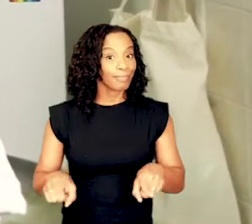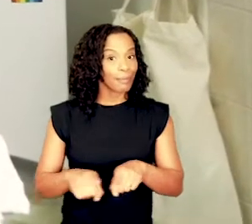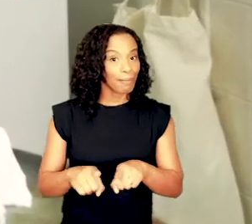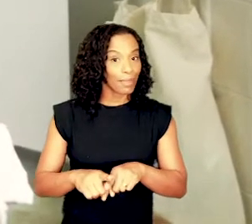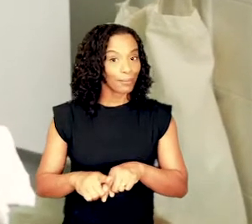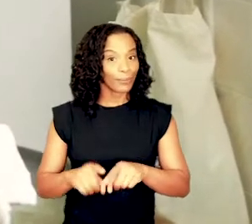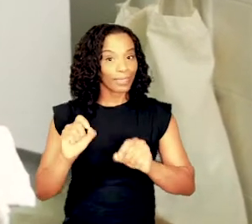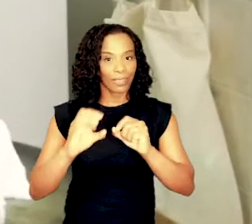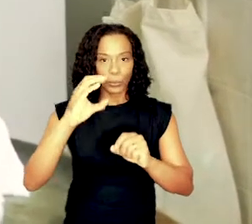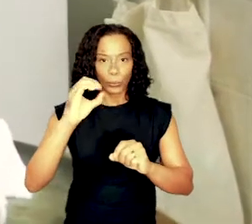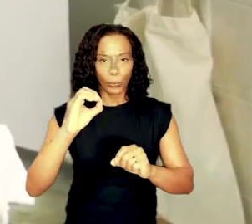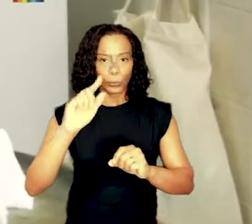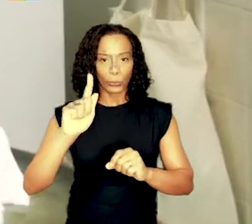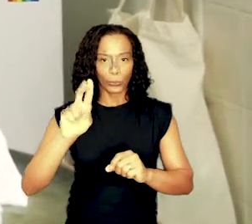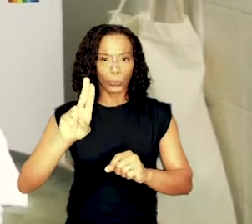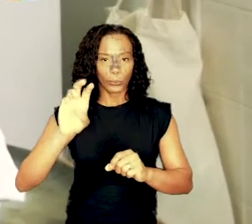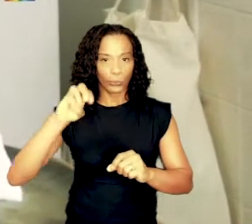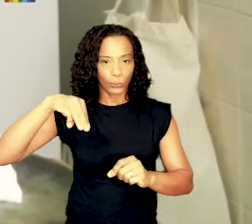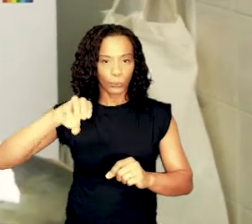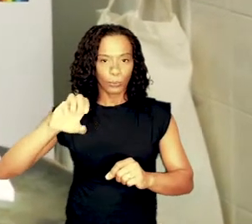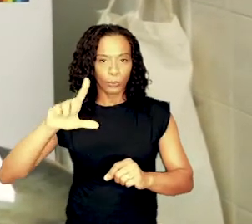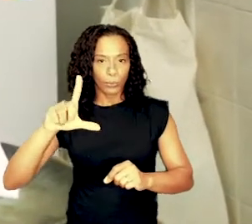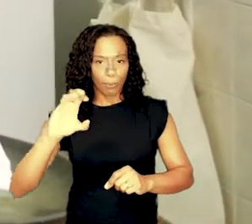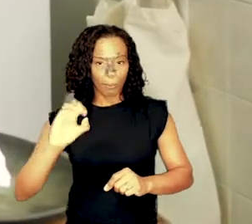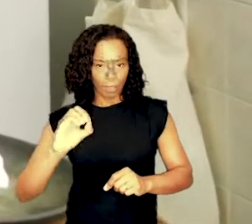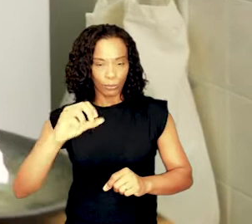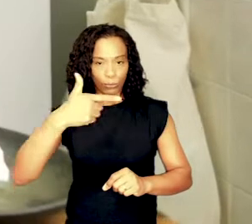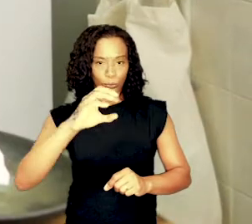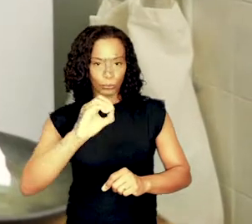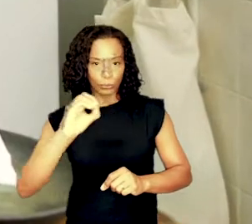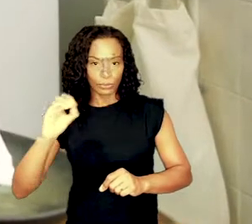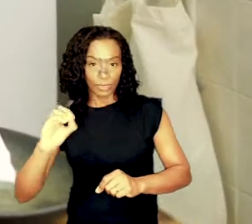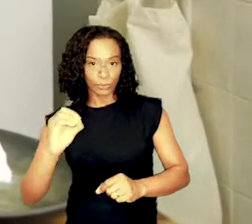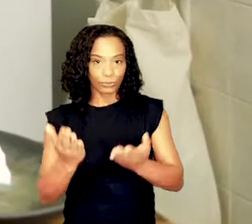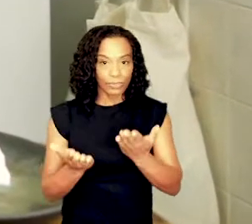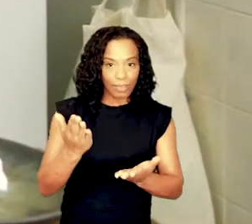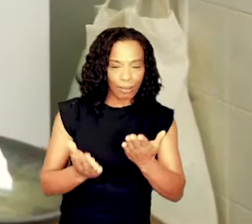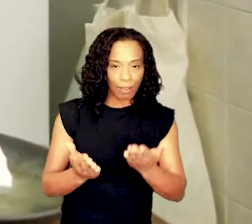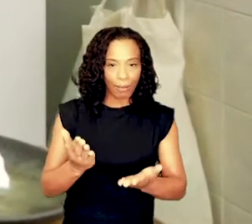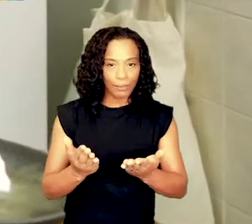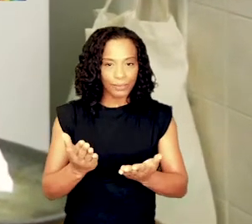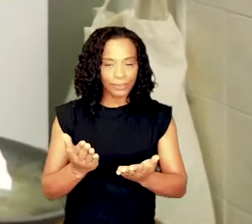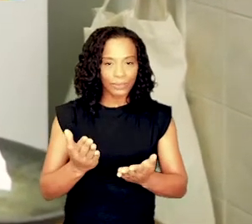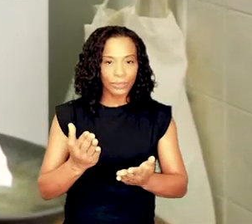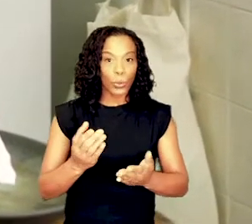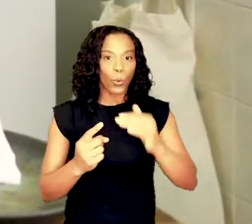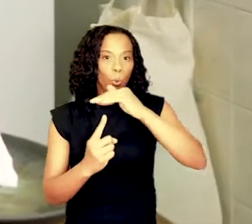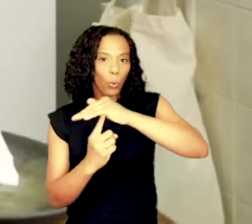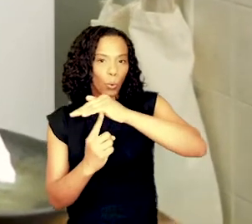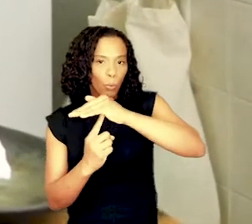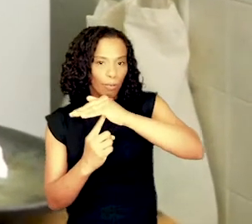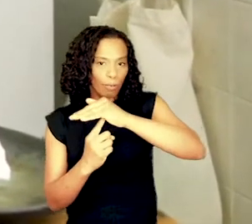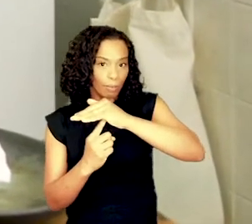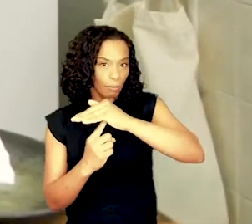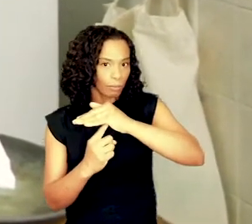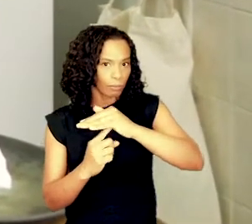Agora vamos cortar o nosso cogumelo em cubinhos. Eu tenho aqui 200 gramas de cogumelo shiitake, tá? E ó, não lava o